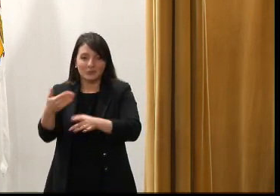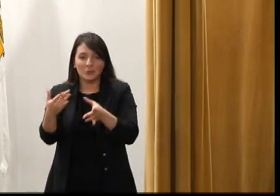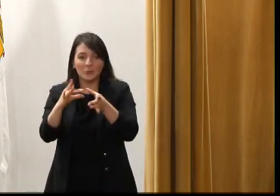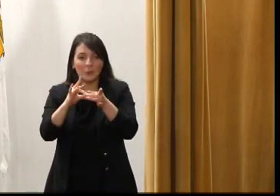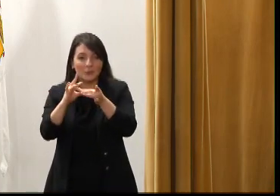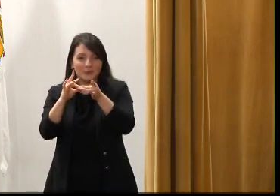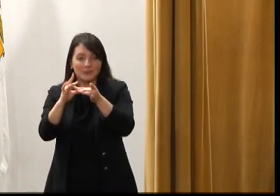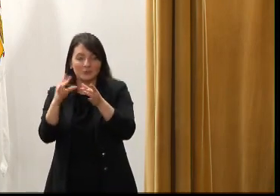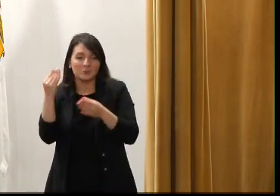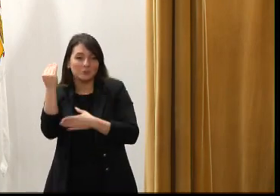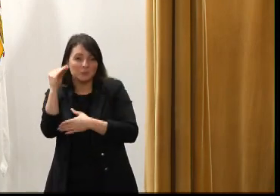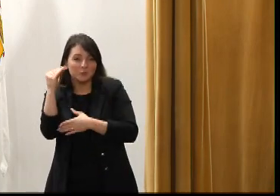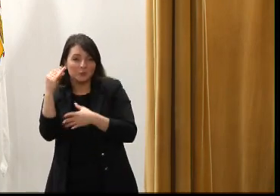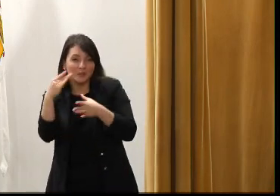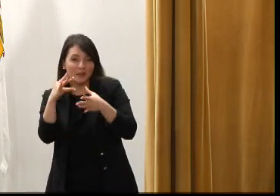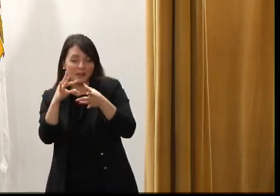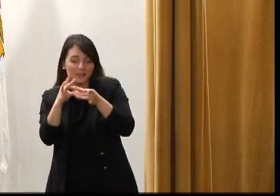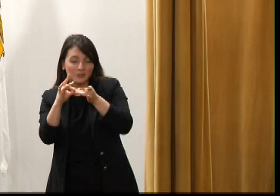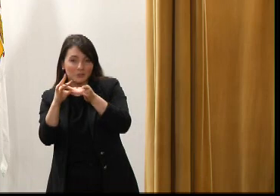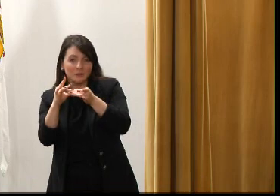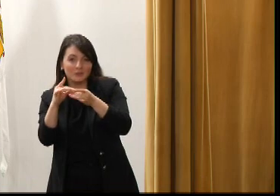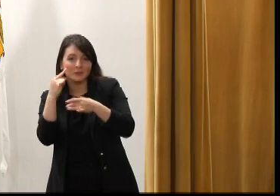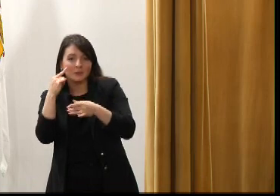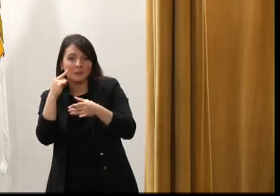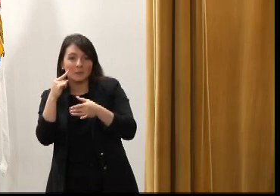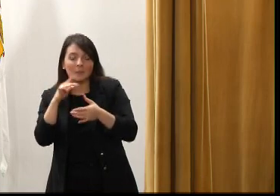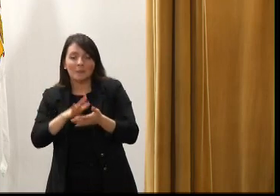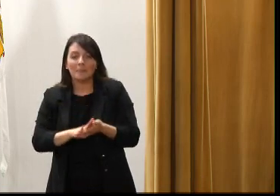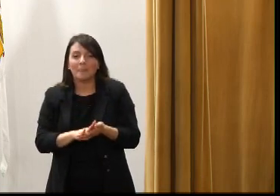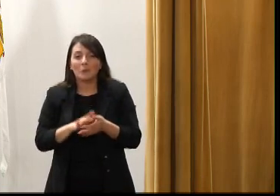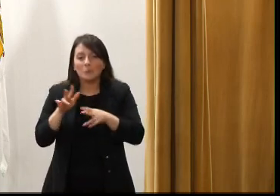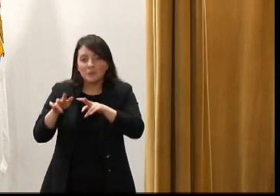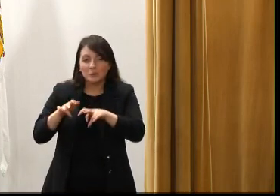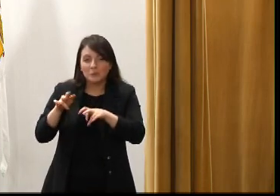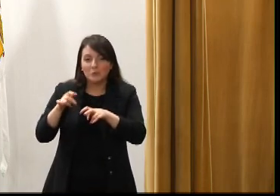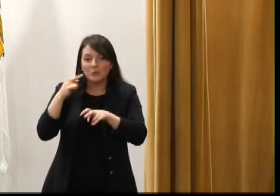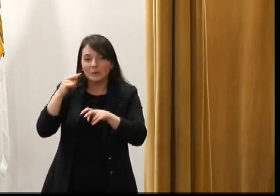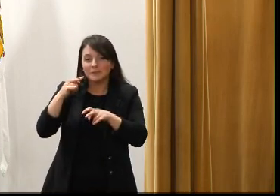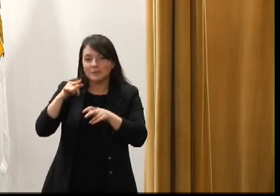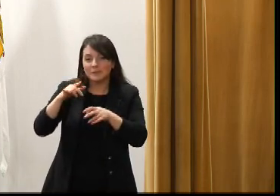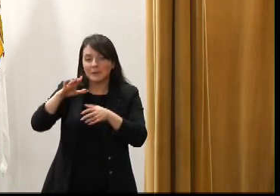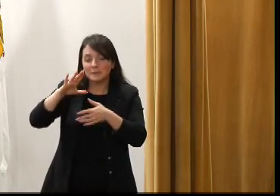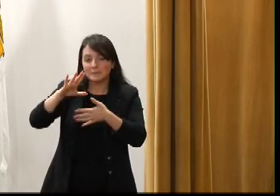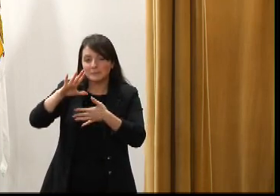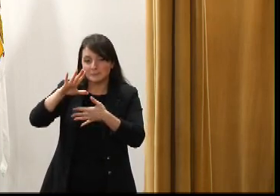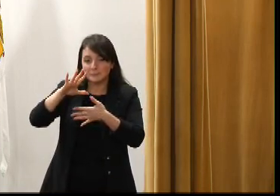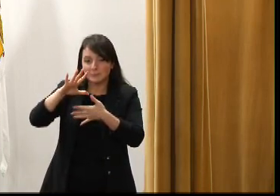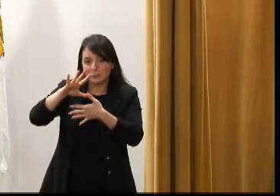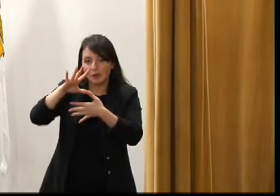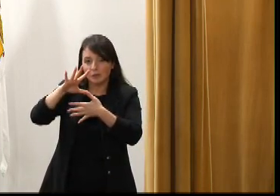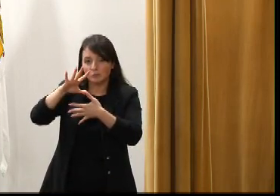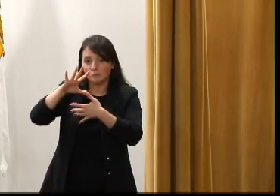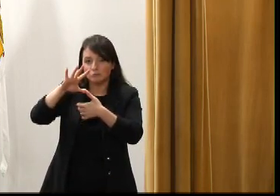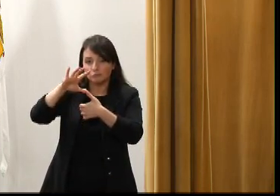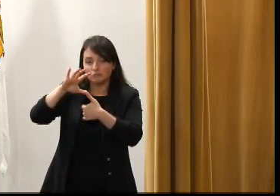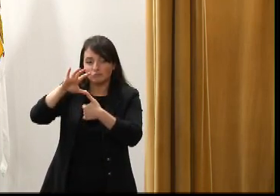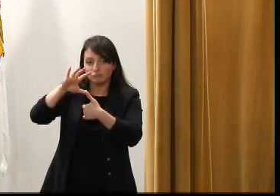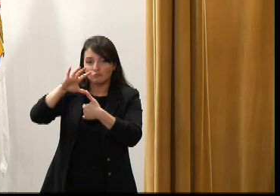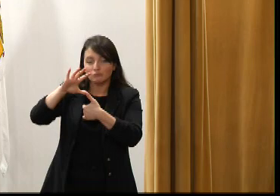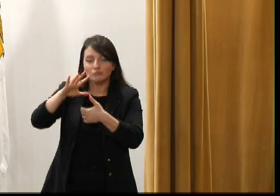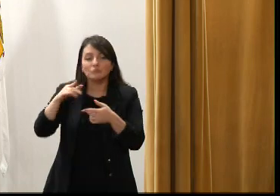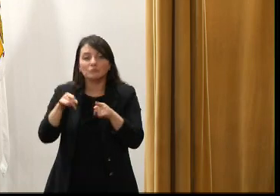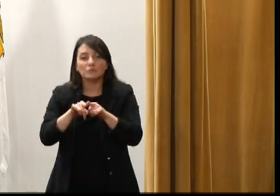conexão de Porto Alegre com o interior da América do Sul. E, além disso, Porto Alegre se situa, então, numa região